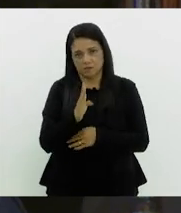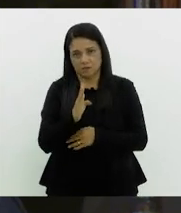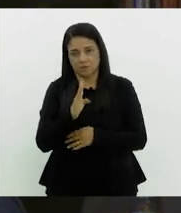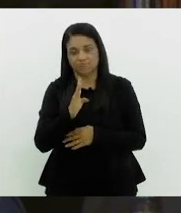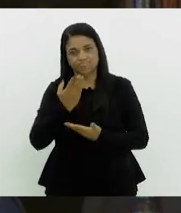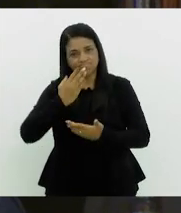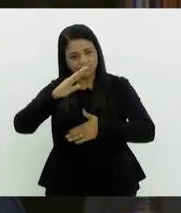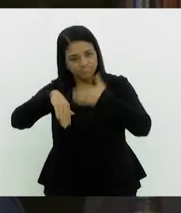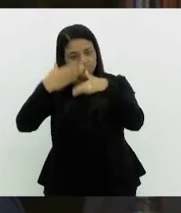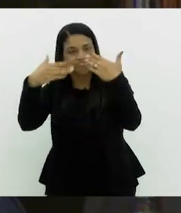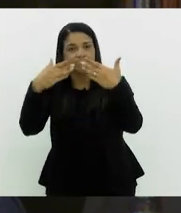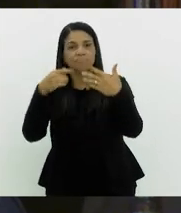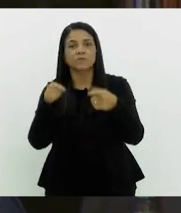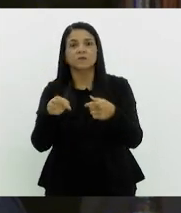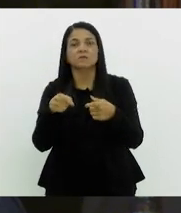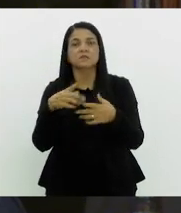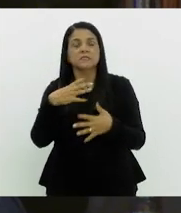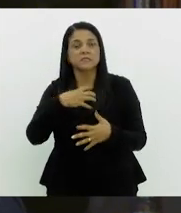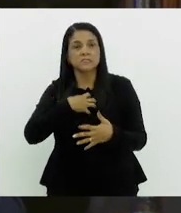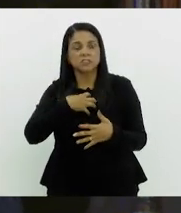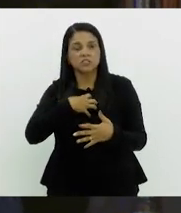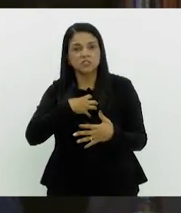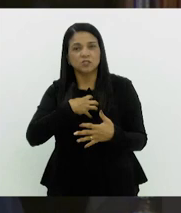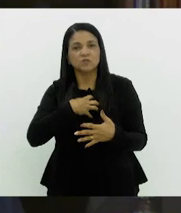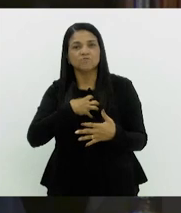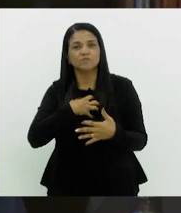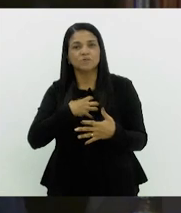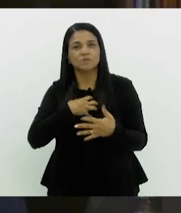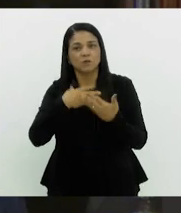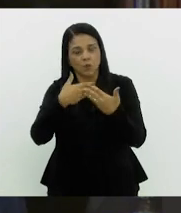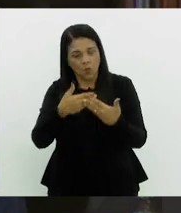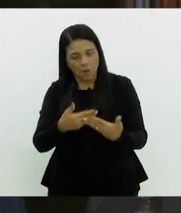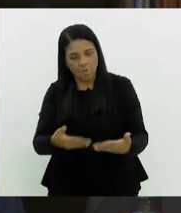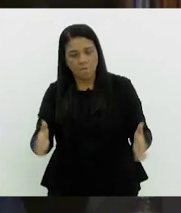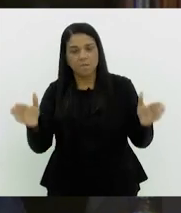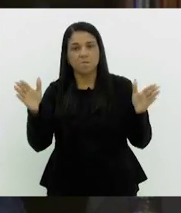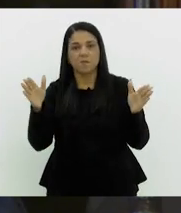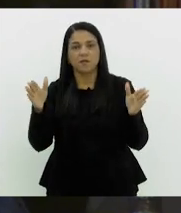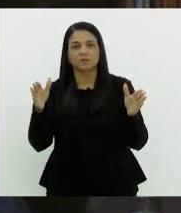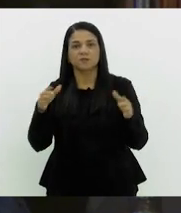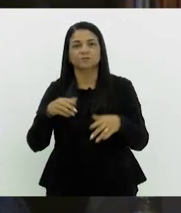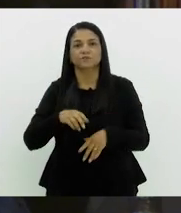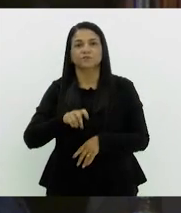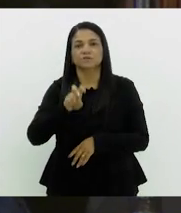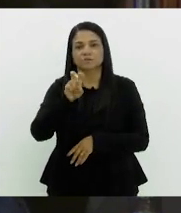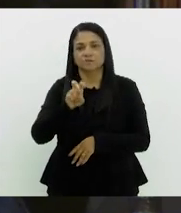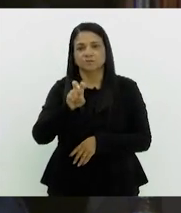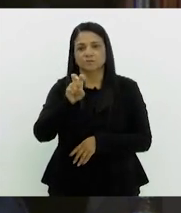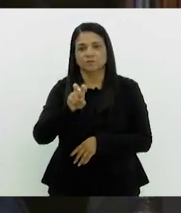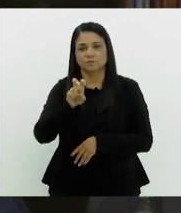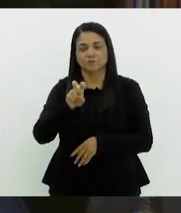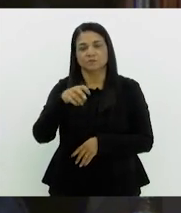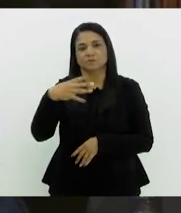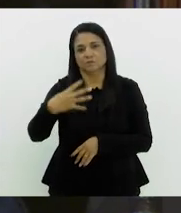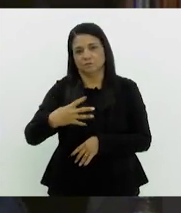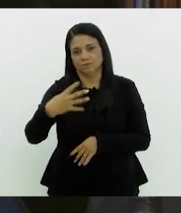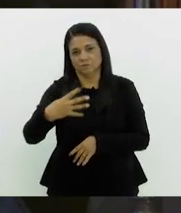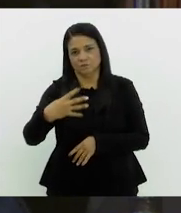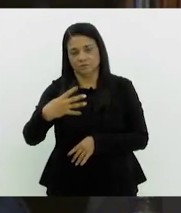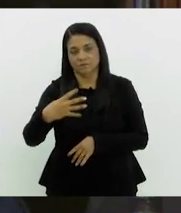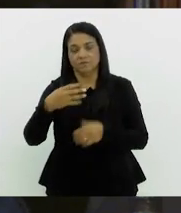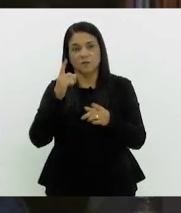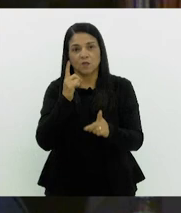nessa linha e nesse sentido, eu declaro aberto aqui o 53º encontro da Associação Nacional